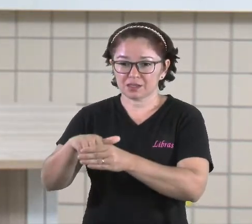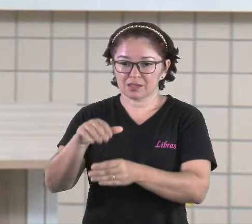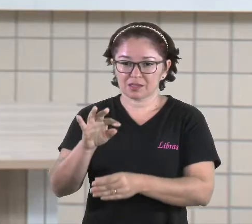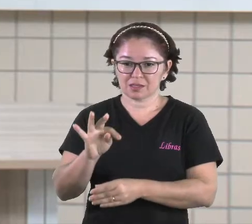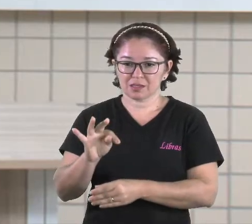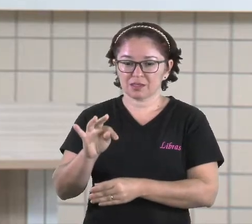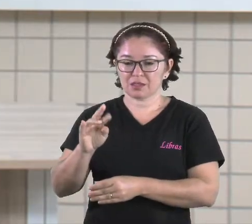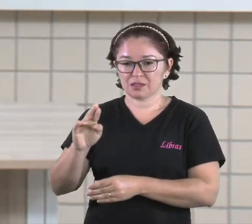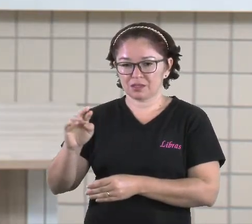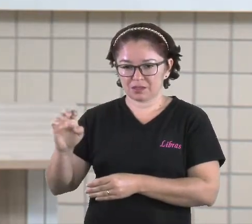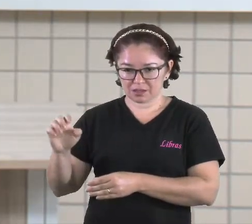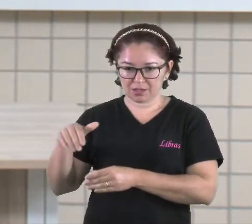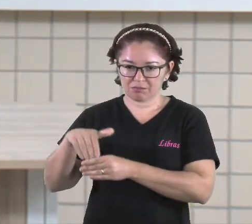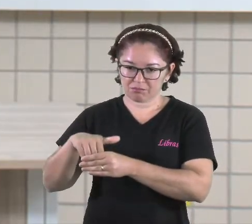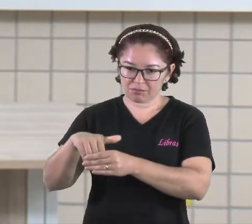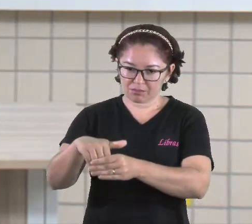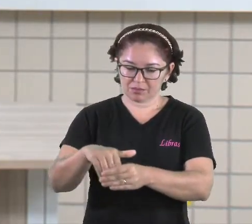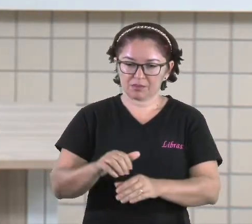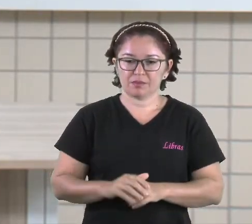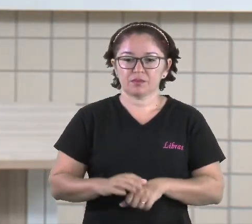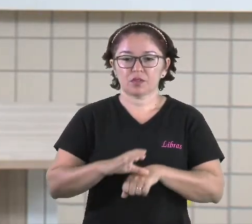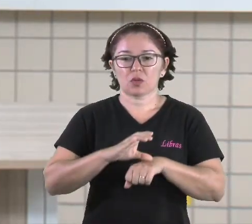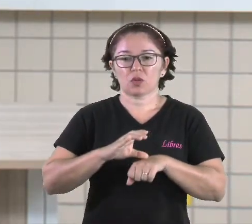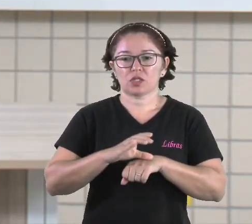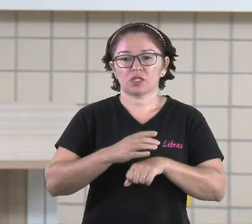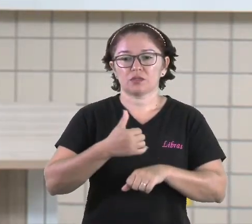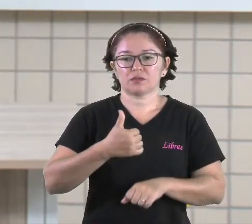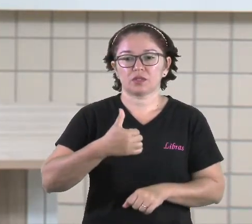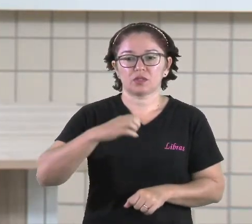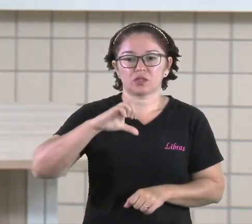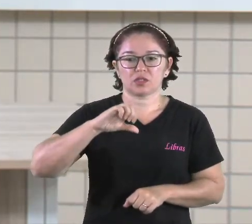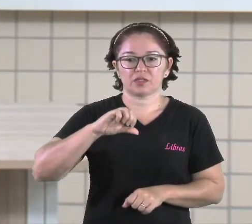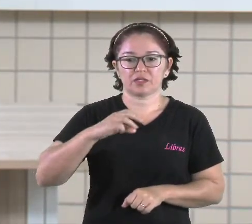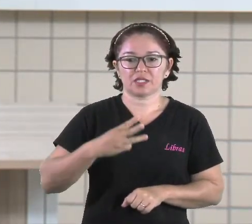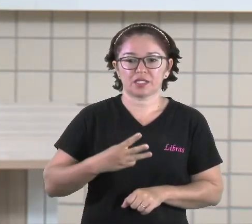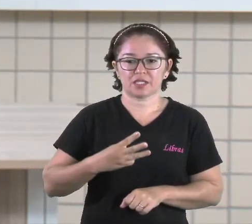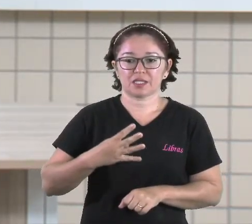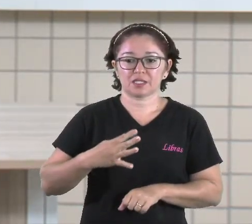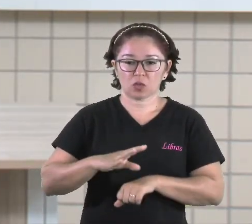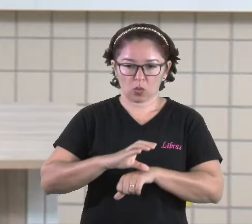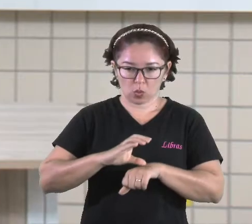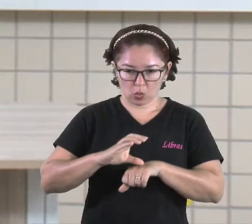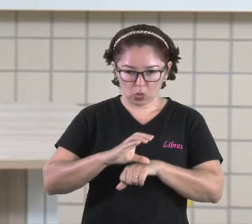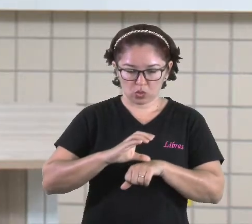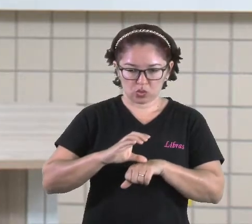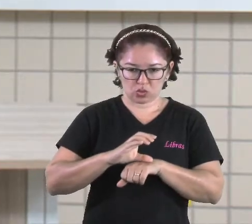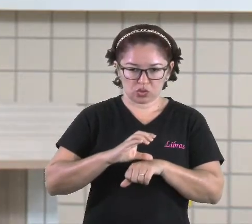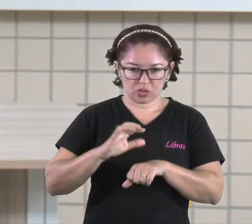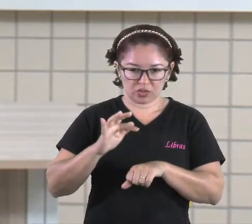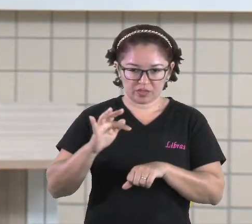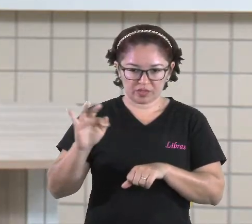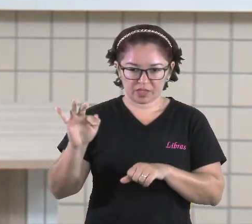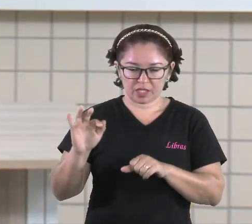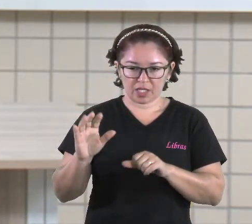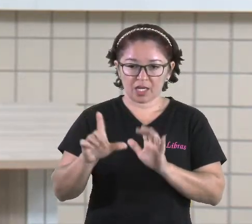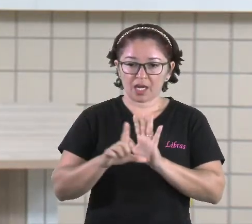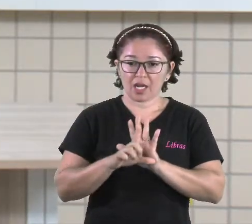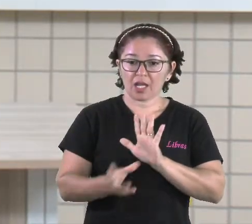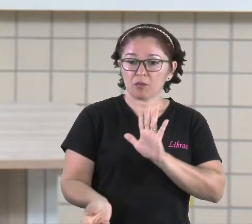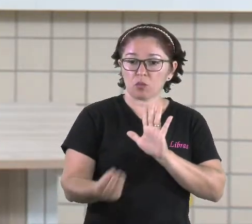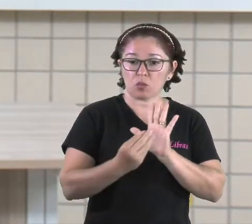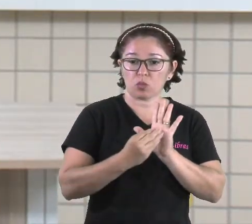essa Constituição de 1964 é a primeira vez que as mulheres